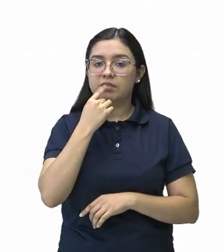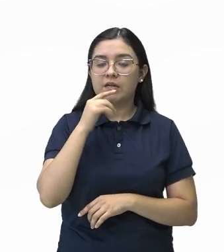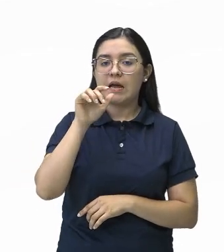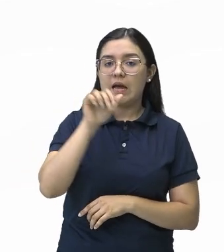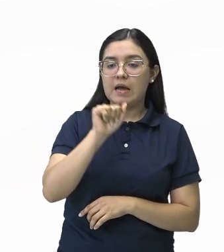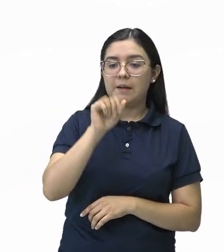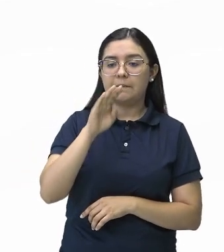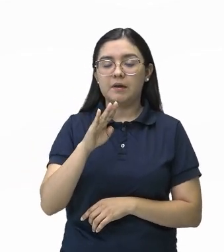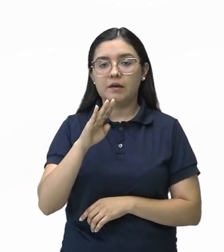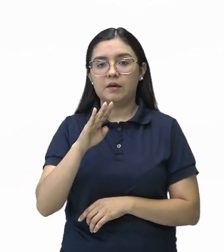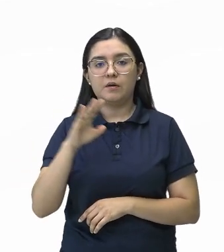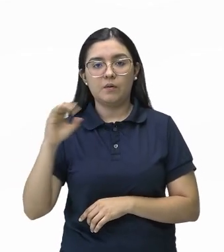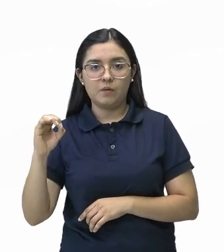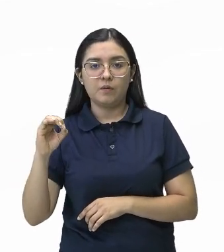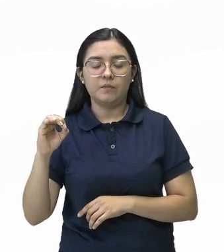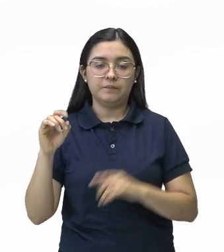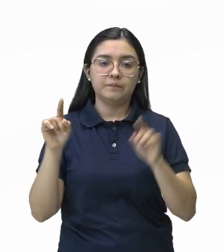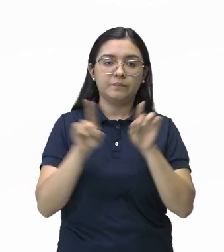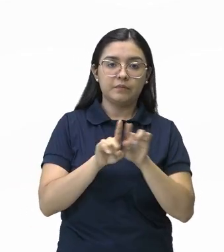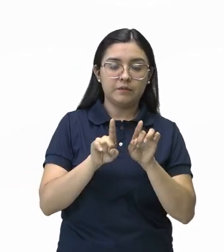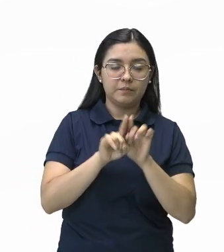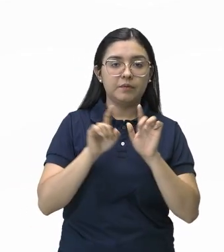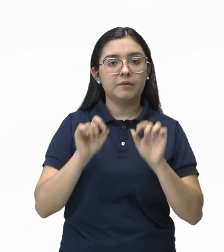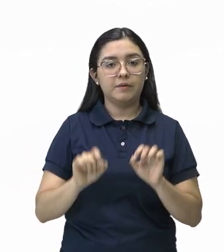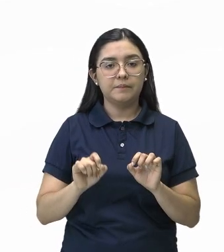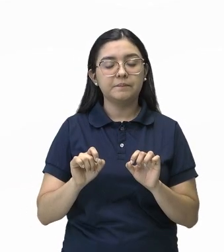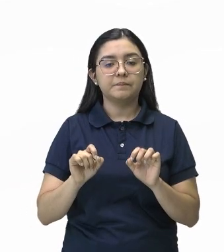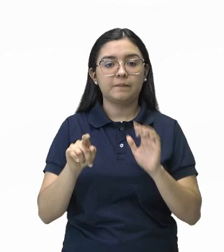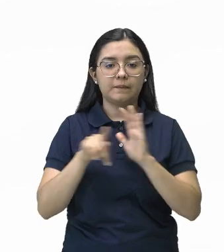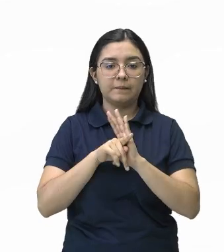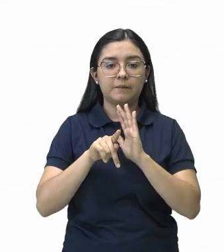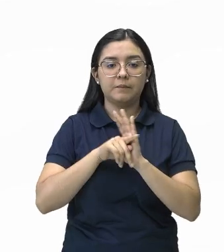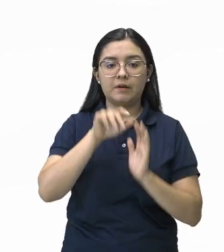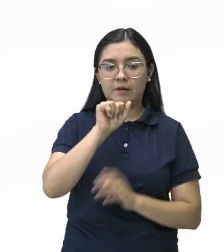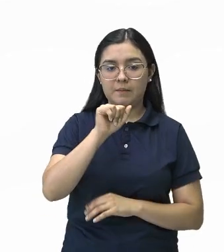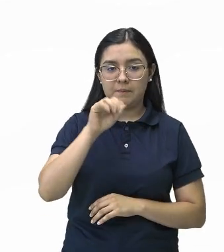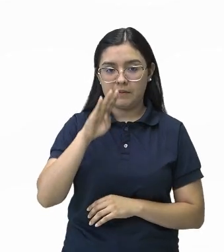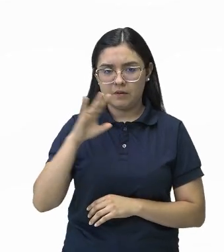e O, que são dos fatores ABO. Né?